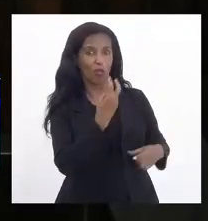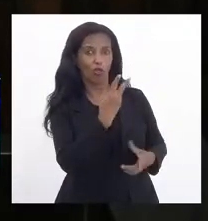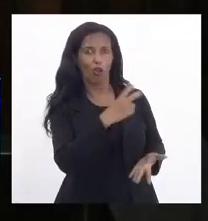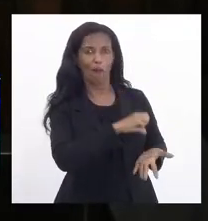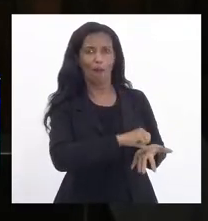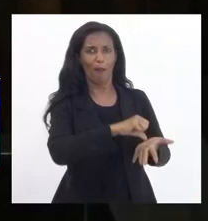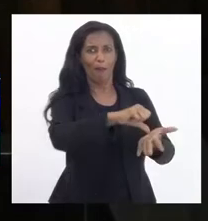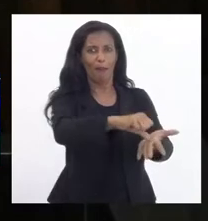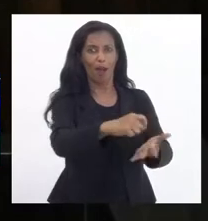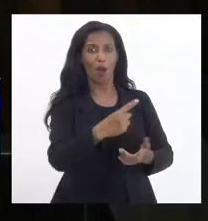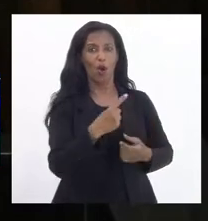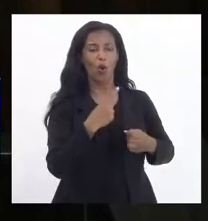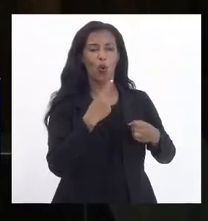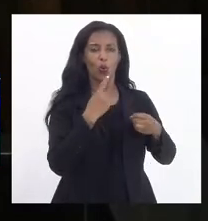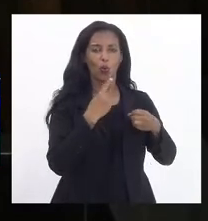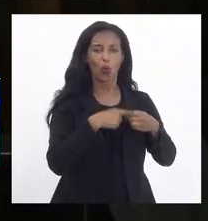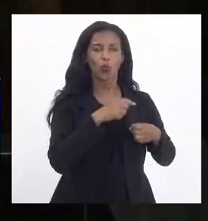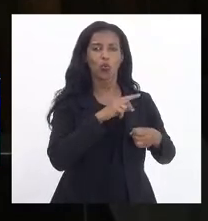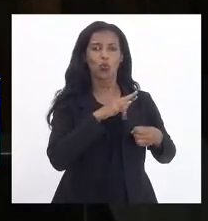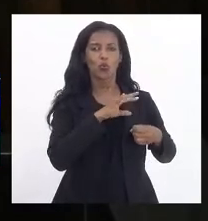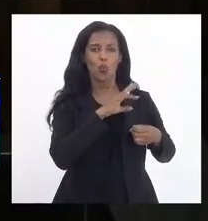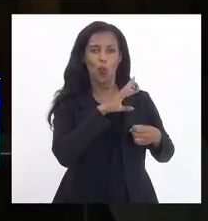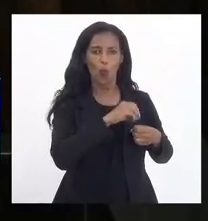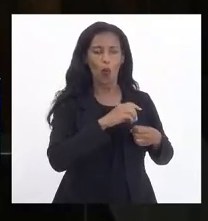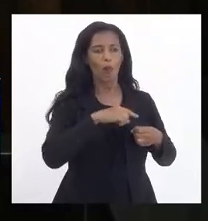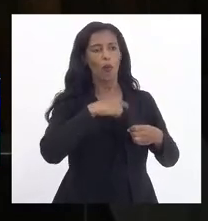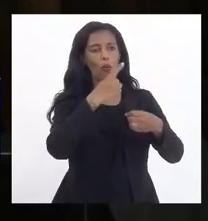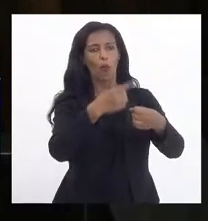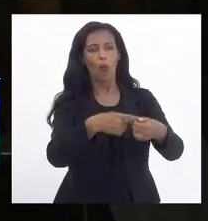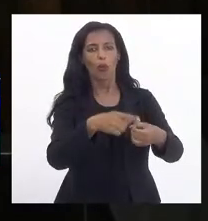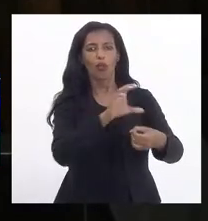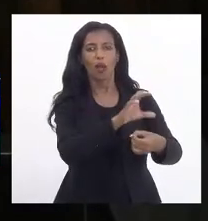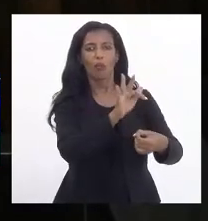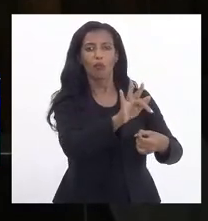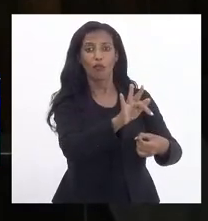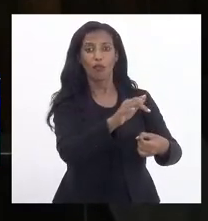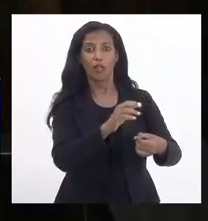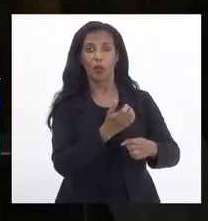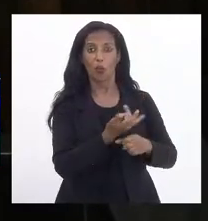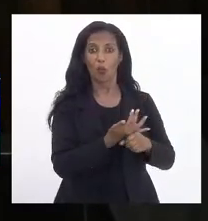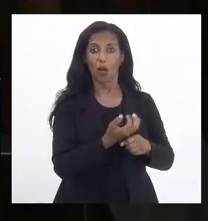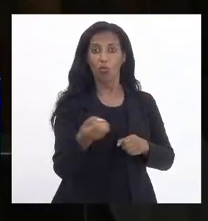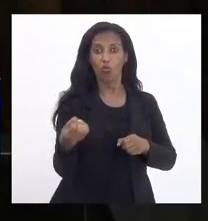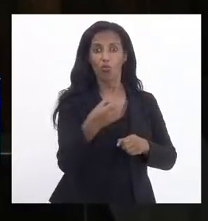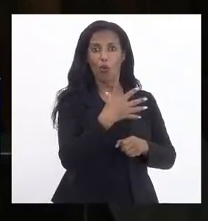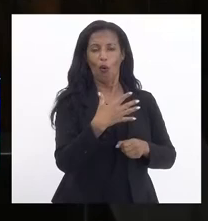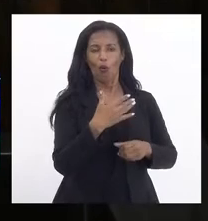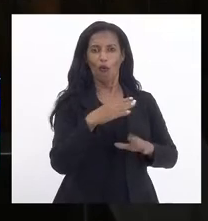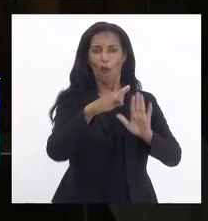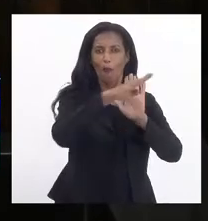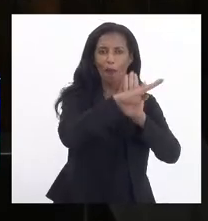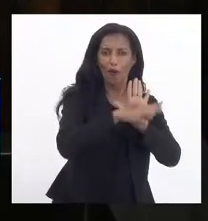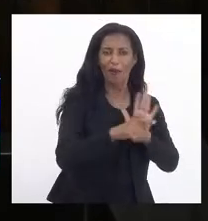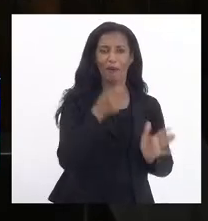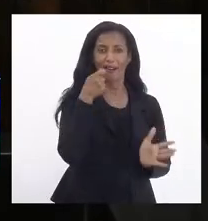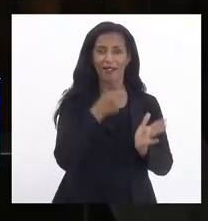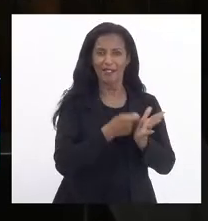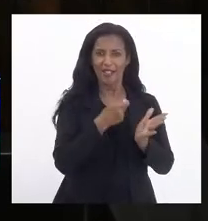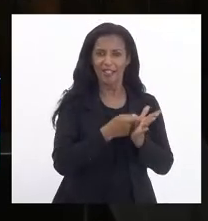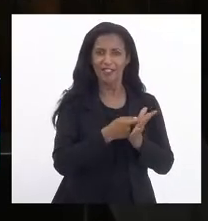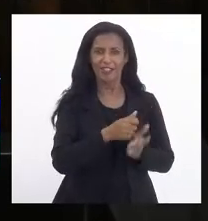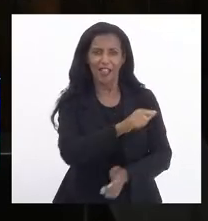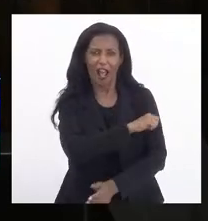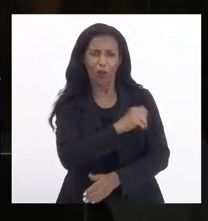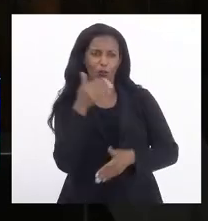2 novos campos, um no subúrbio da cidade do Rio de Janeiro, o outro em Cabo Frio. A UERJ lançou novos programas para garantir a permanência dos seus